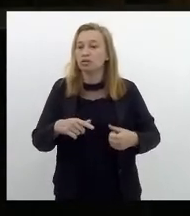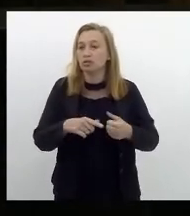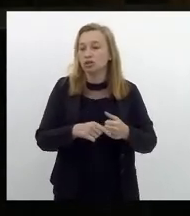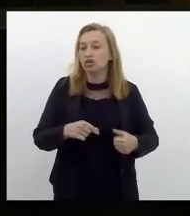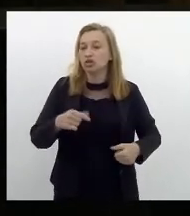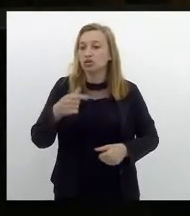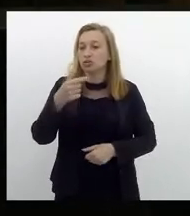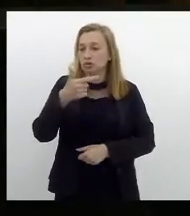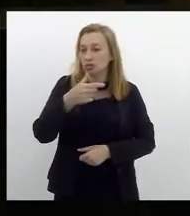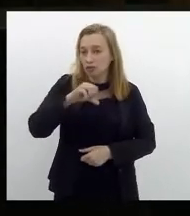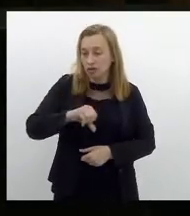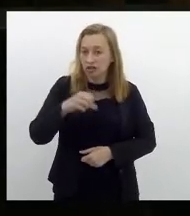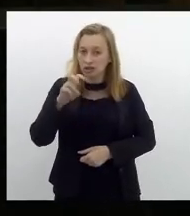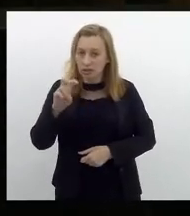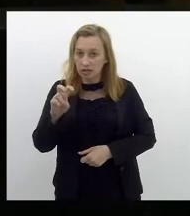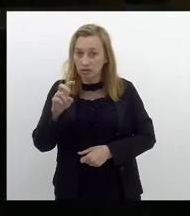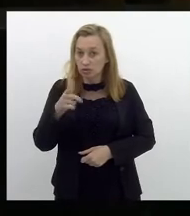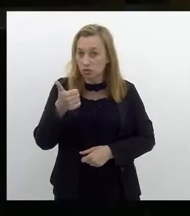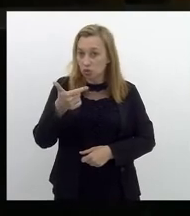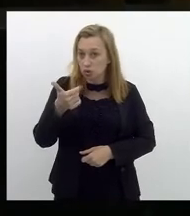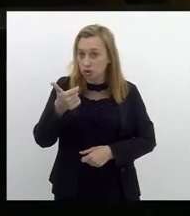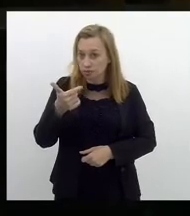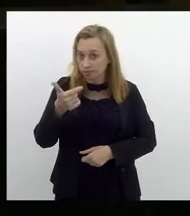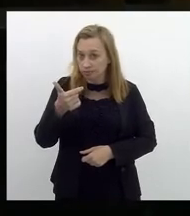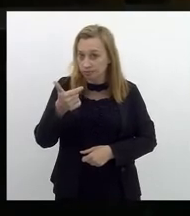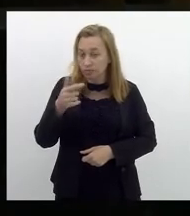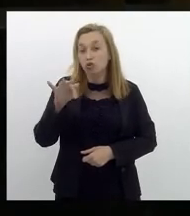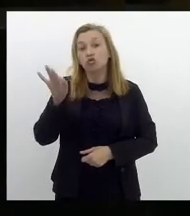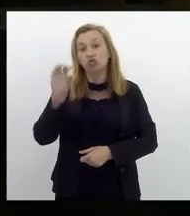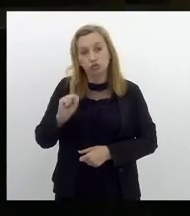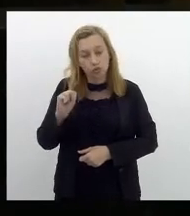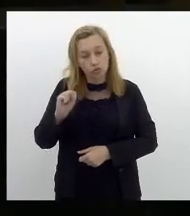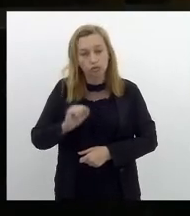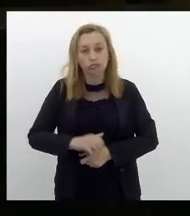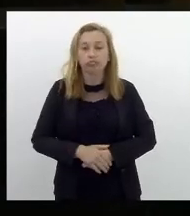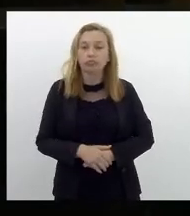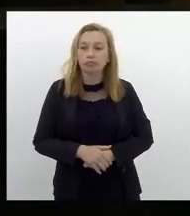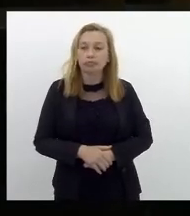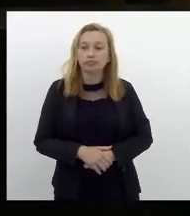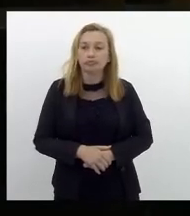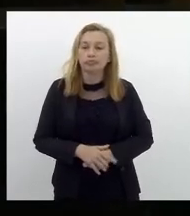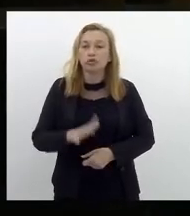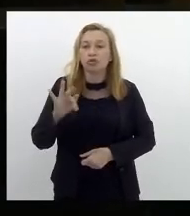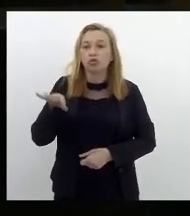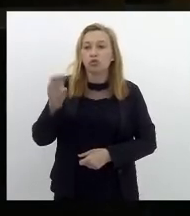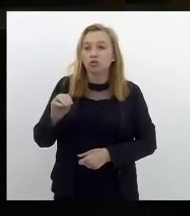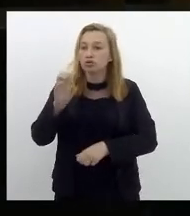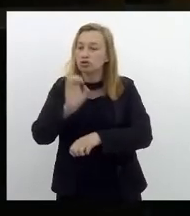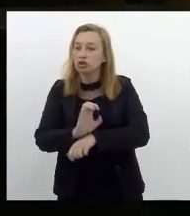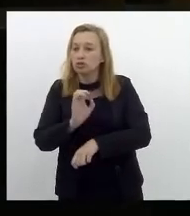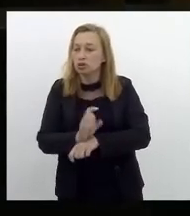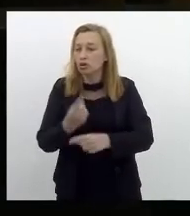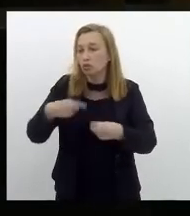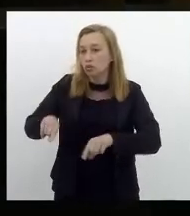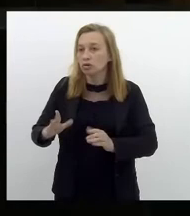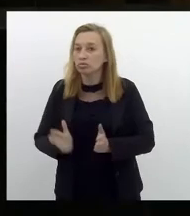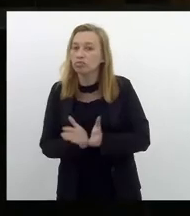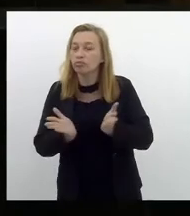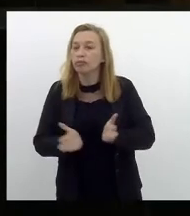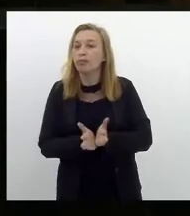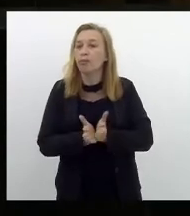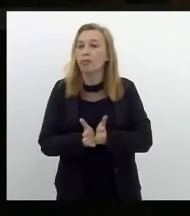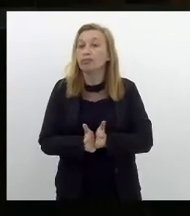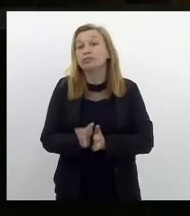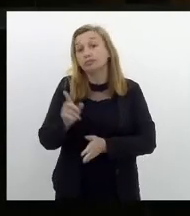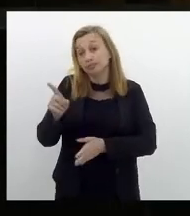95. Entre eles, são 12 fundos, entre eles o Fundo Estadual de Combate à Pobreza,